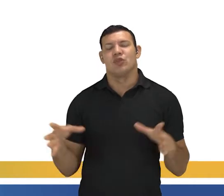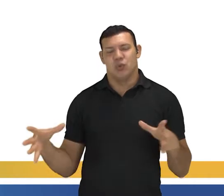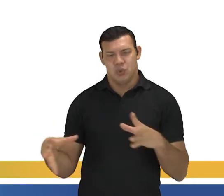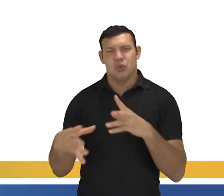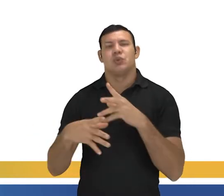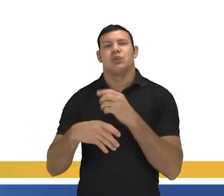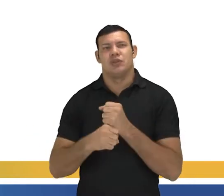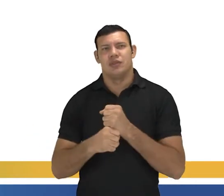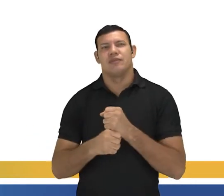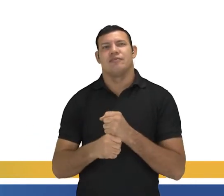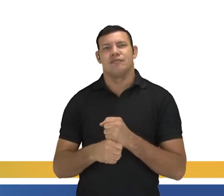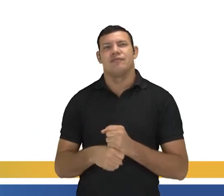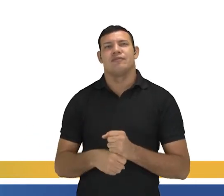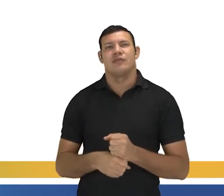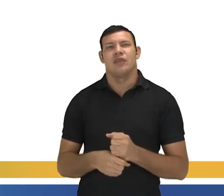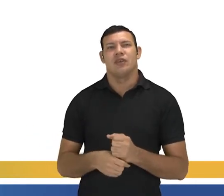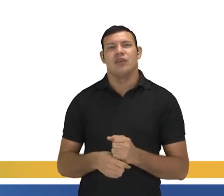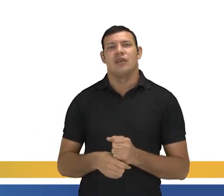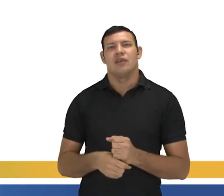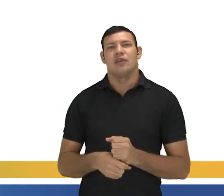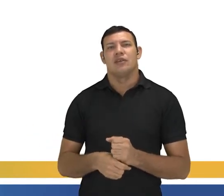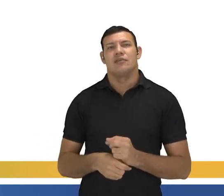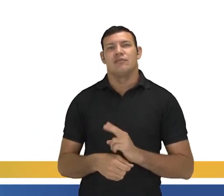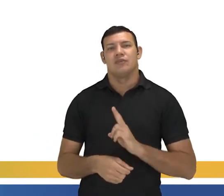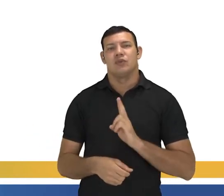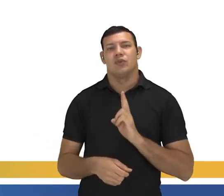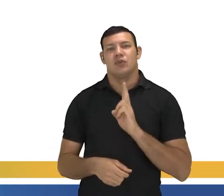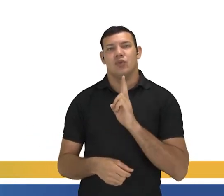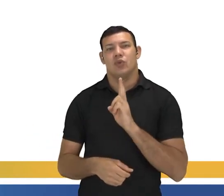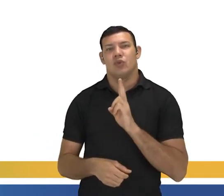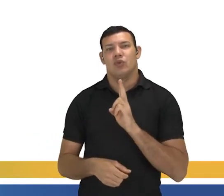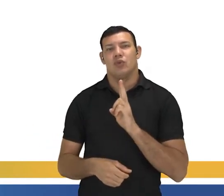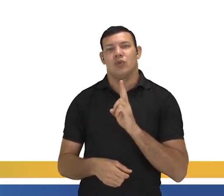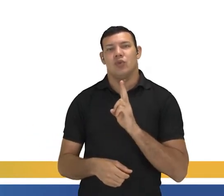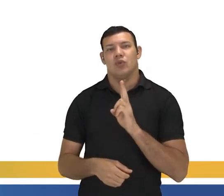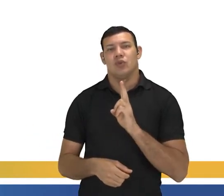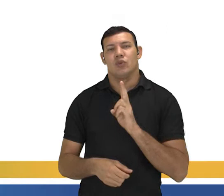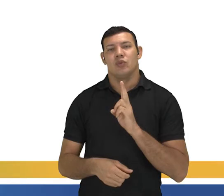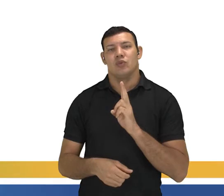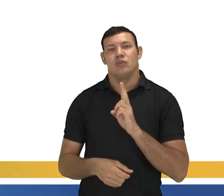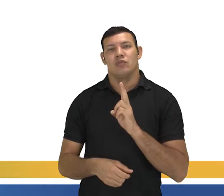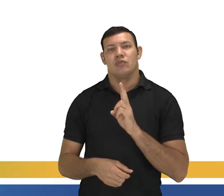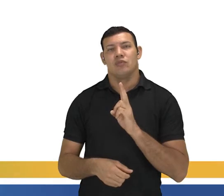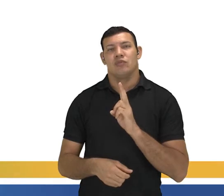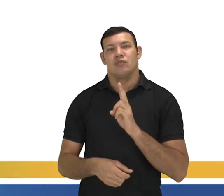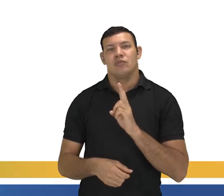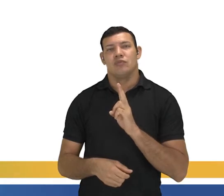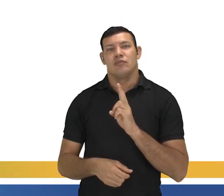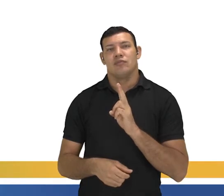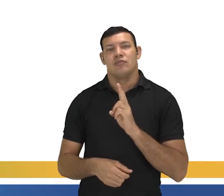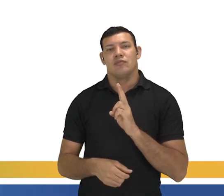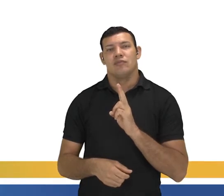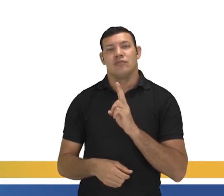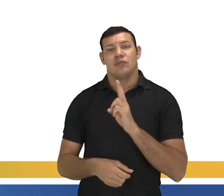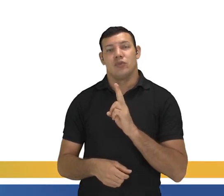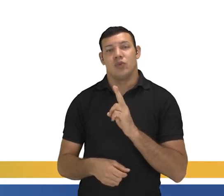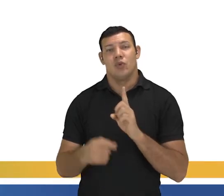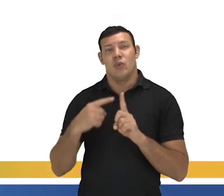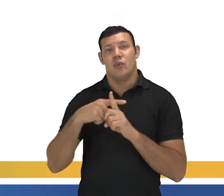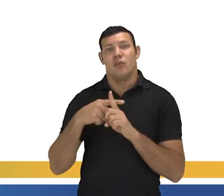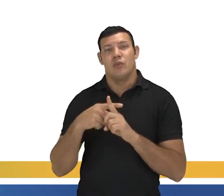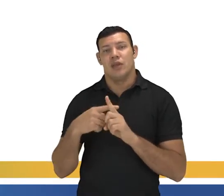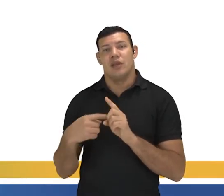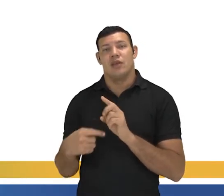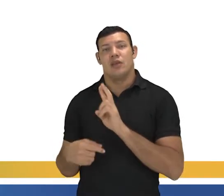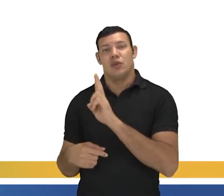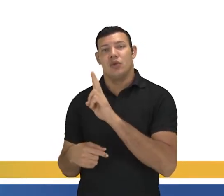soma. DDP1 mais DDP2 mais a DDP3. Entendido? Tensão 1 mais tensão 2 mais tensão 3.